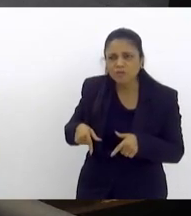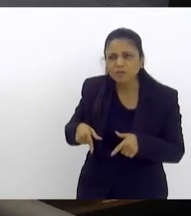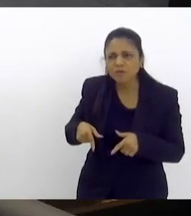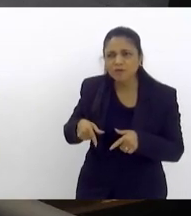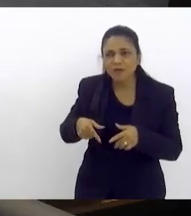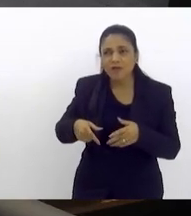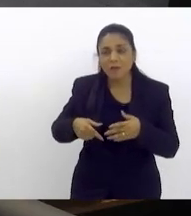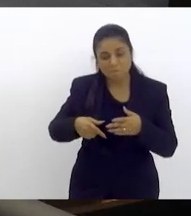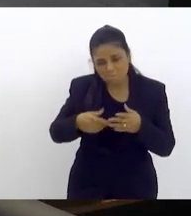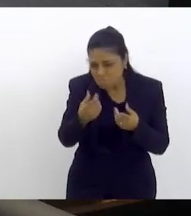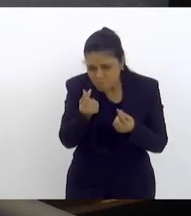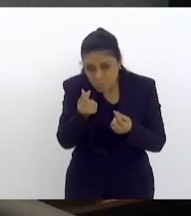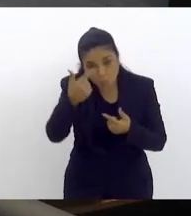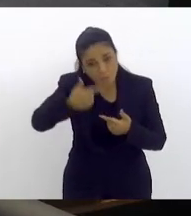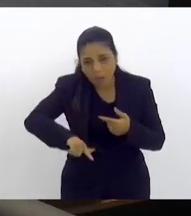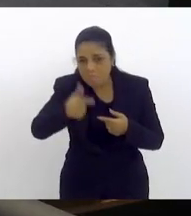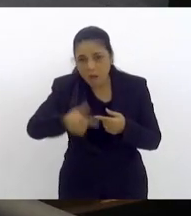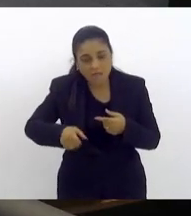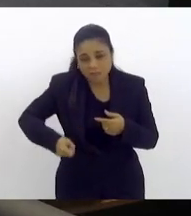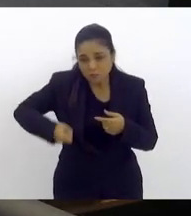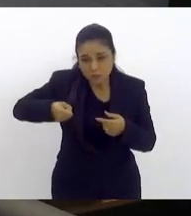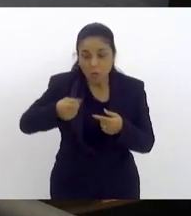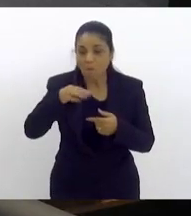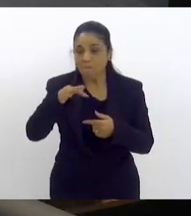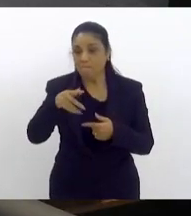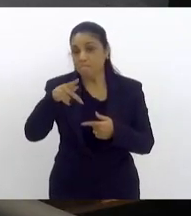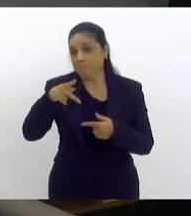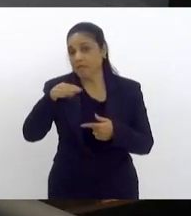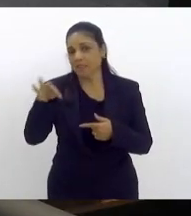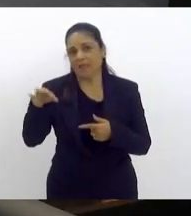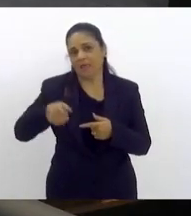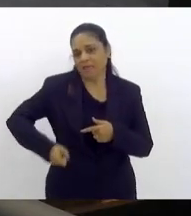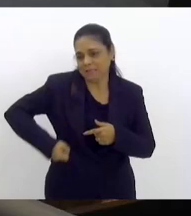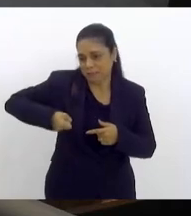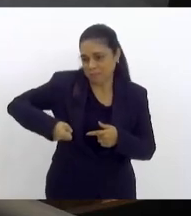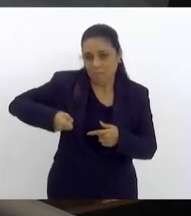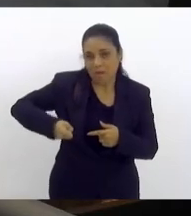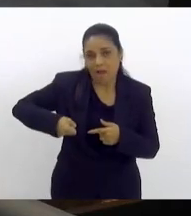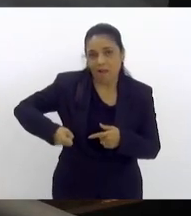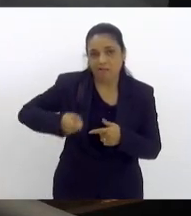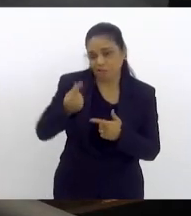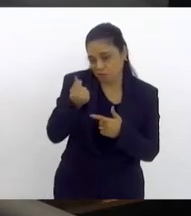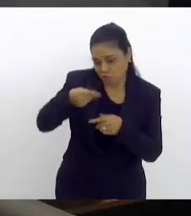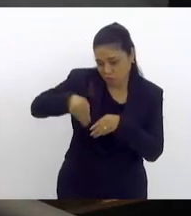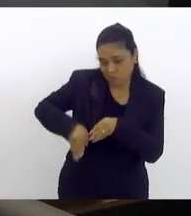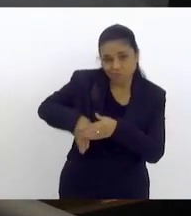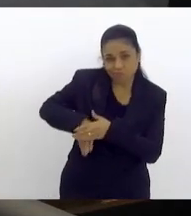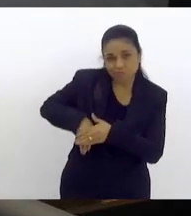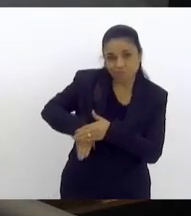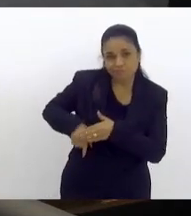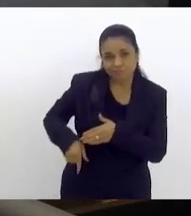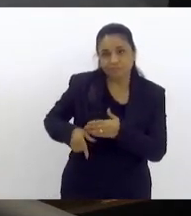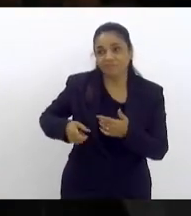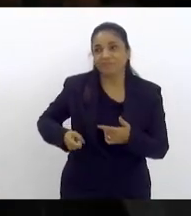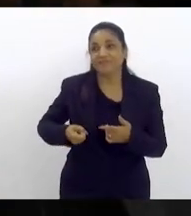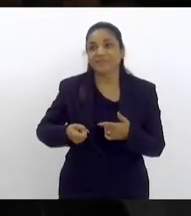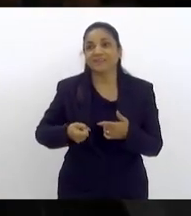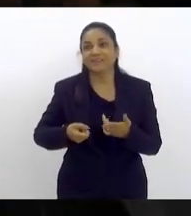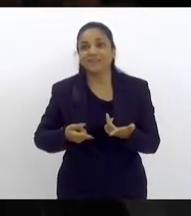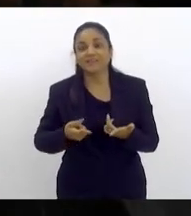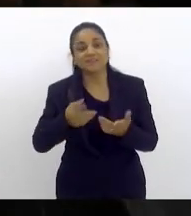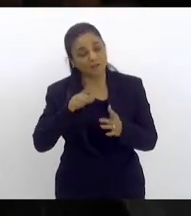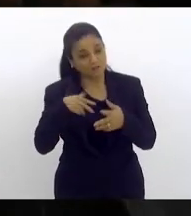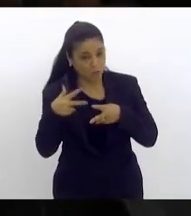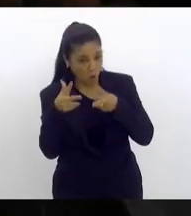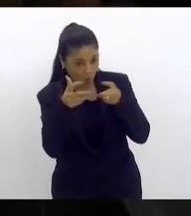muito dinheiro aí o pessoal do PT levou não é sobre Esse aspecto partidário existe hoje não sei se vossa excelências